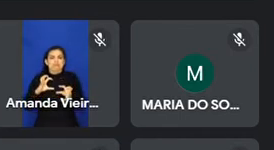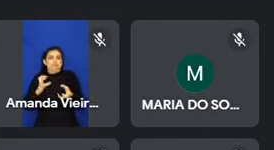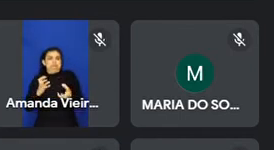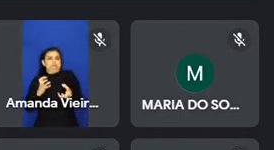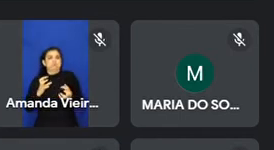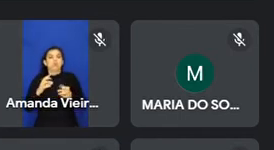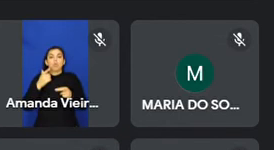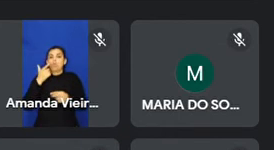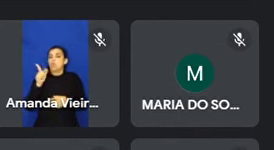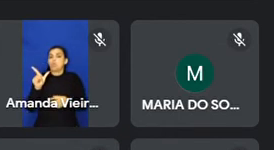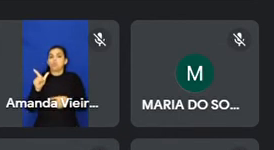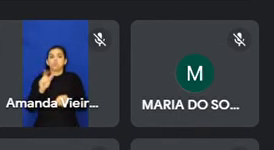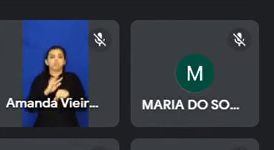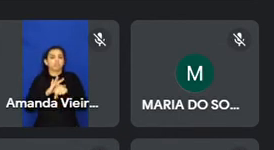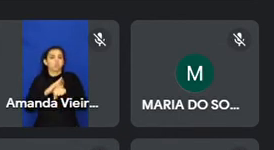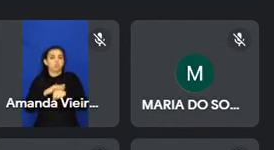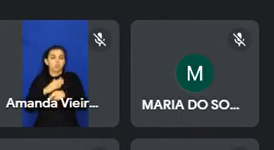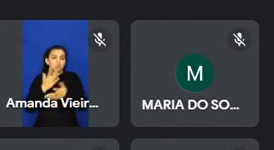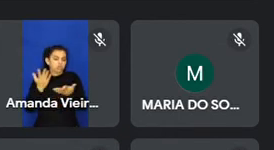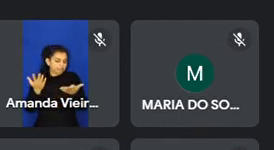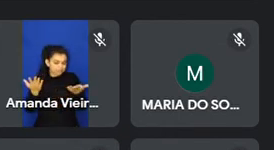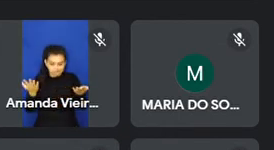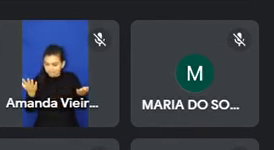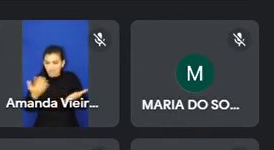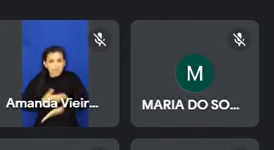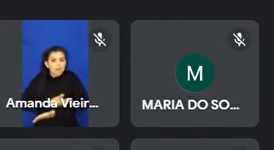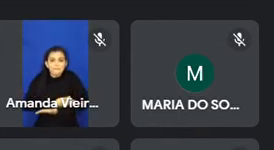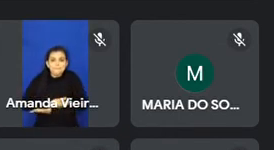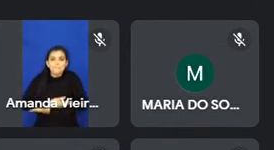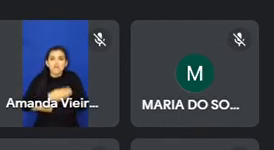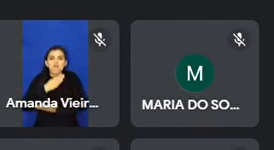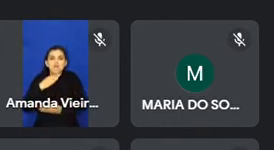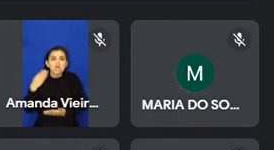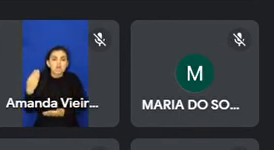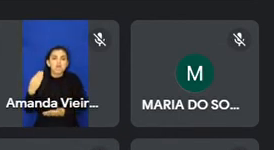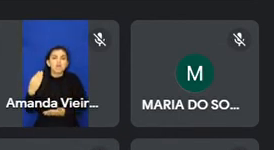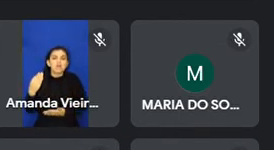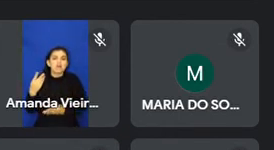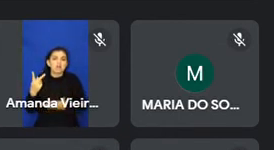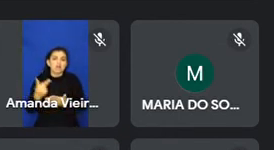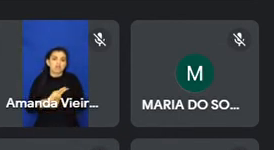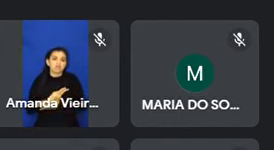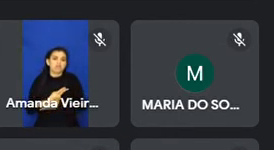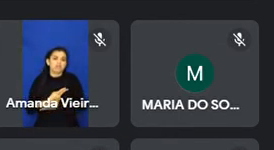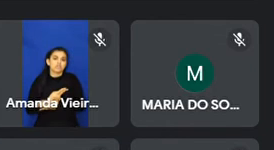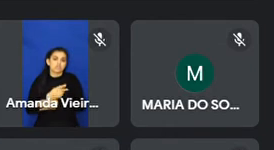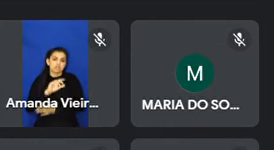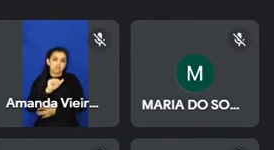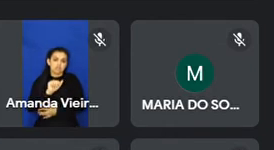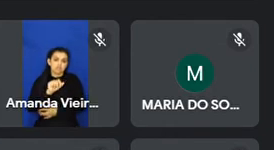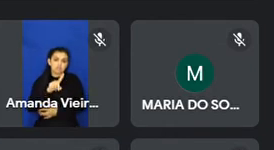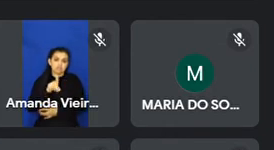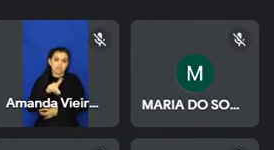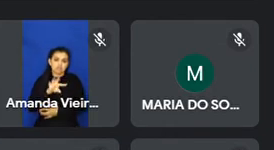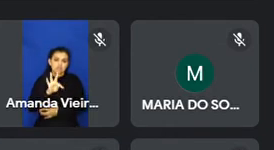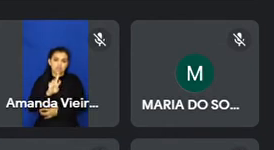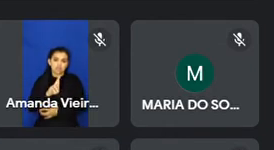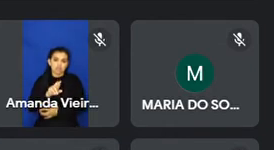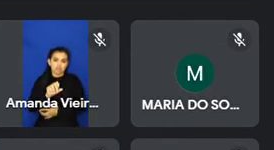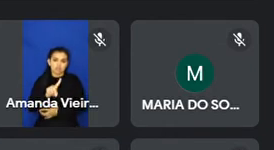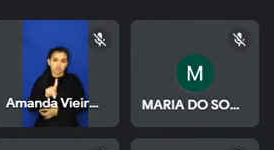Causa morte do feto, por exemplo, da AstraZeneca. Já se sabe que não pode aplicar ela em gestantes, né? Que ela, de